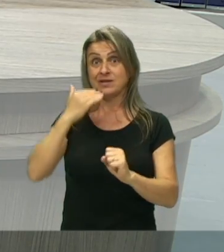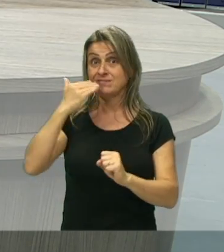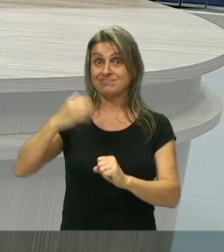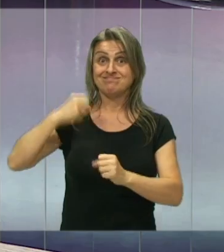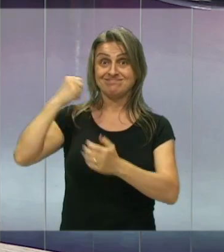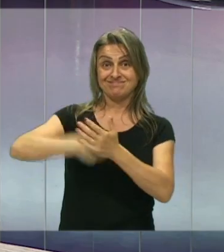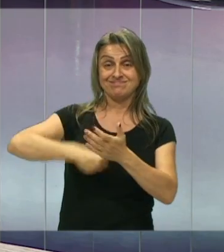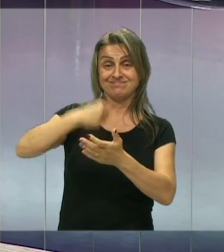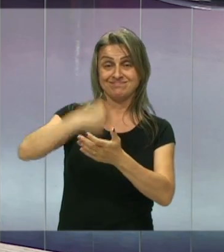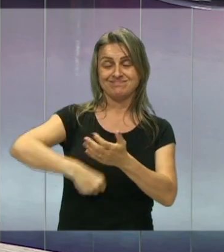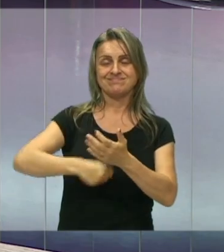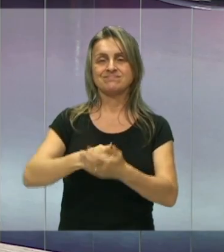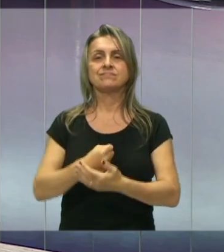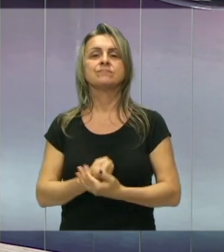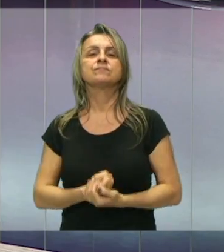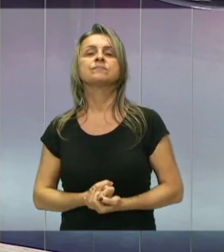reivindicar.